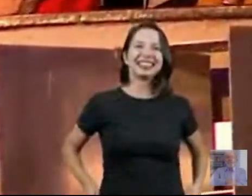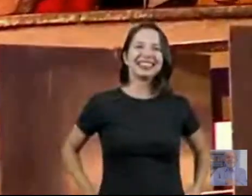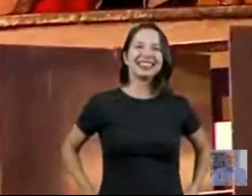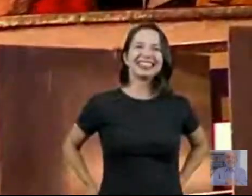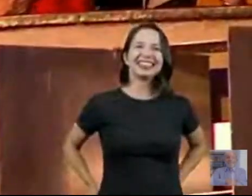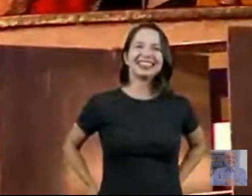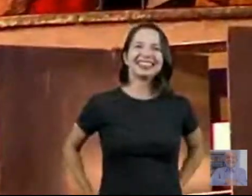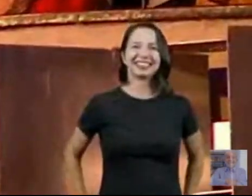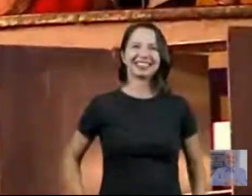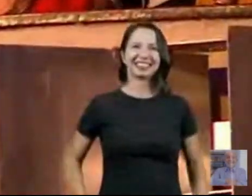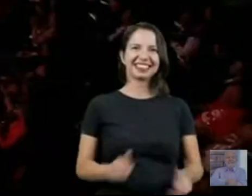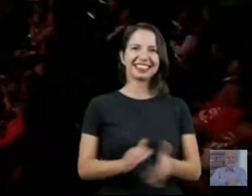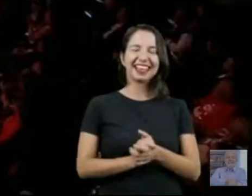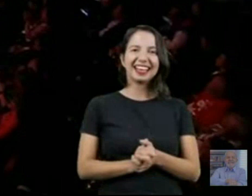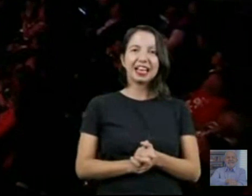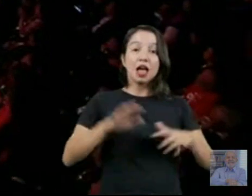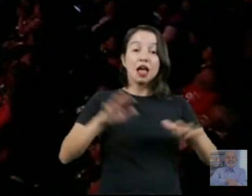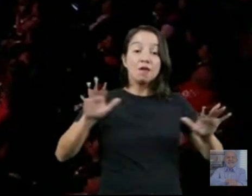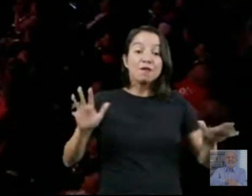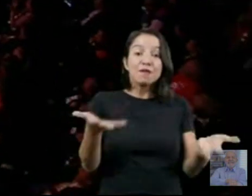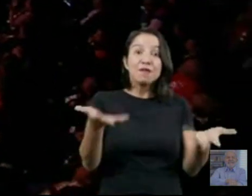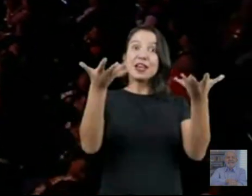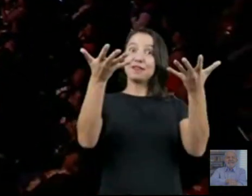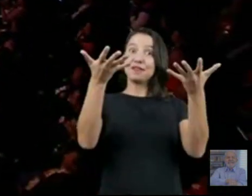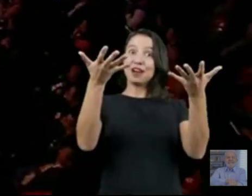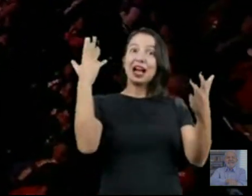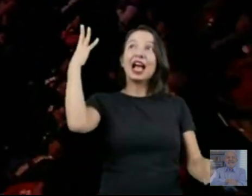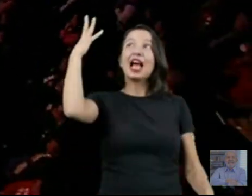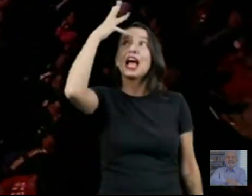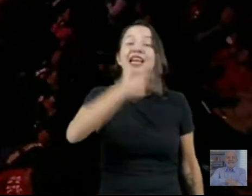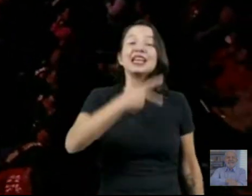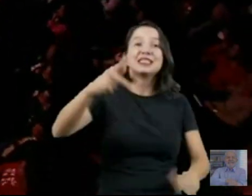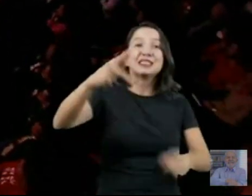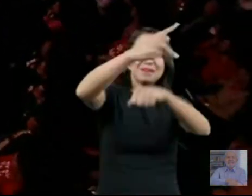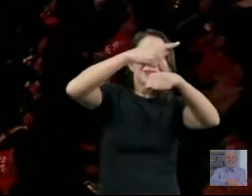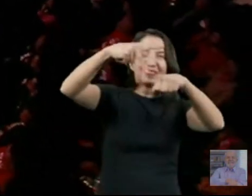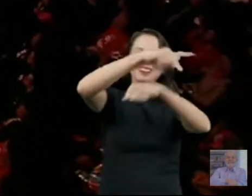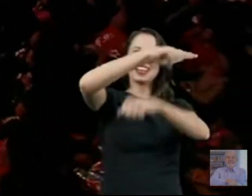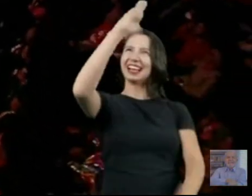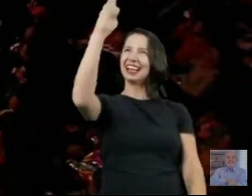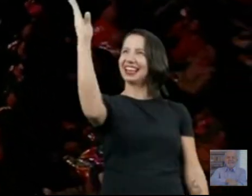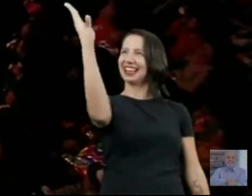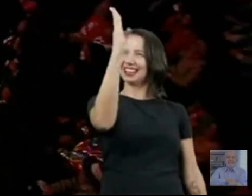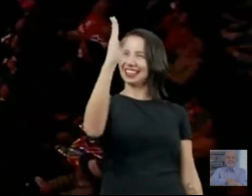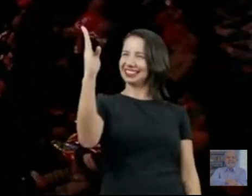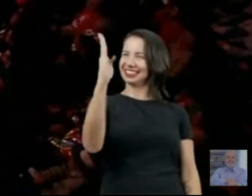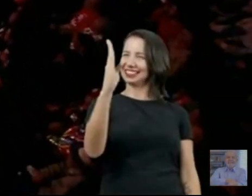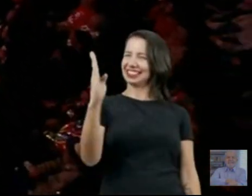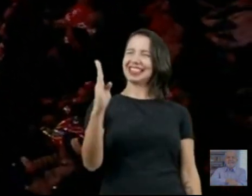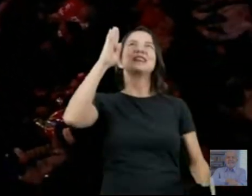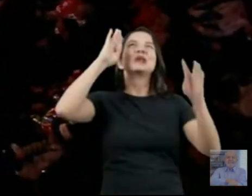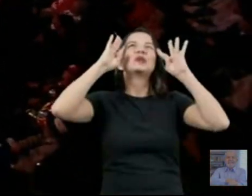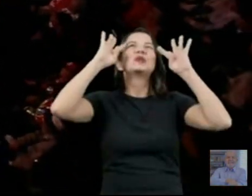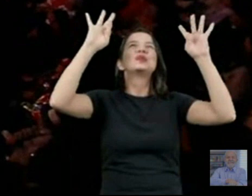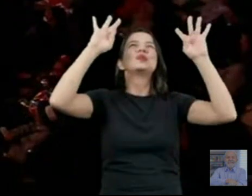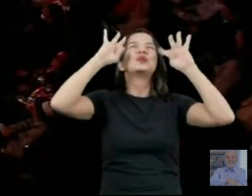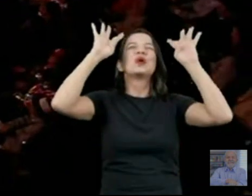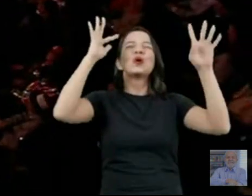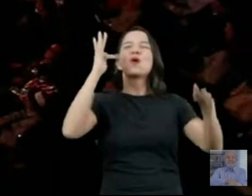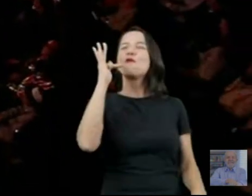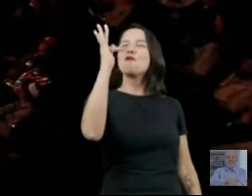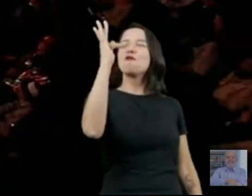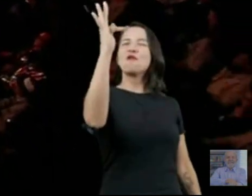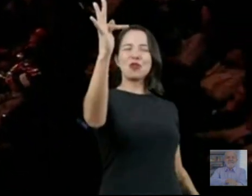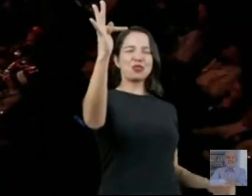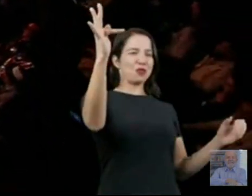viva esta bela nação que sonha com um tempo novo, viva o povo brasileiro,